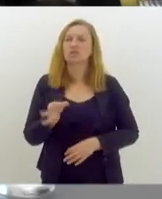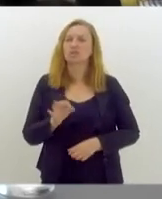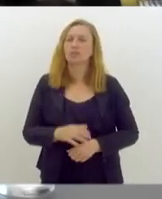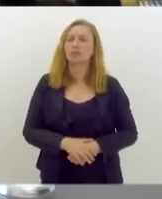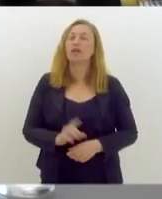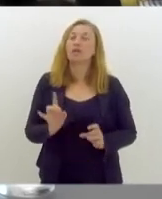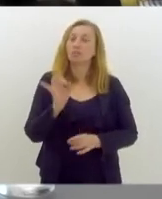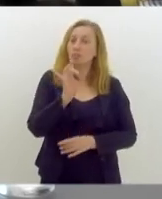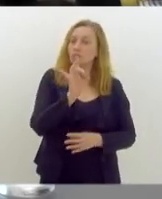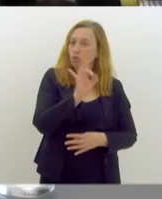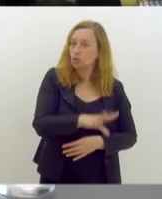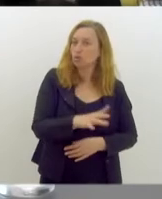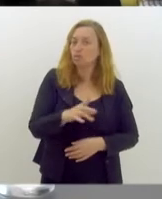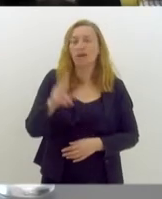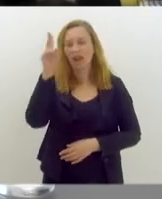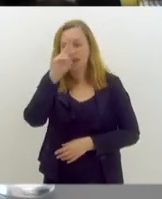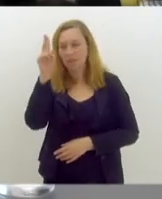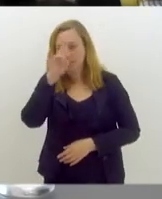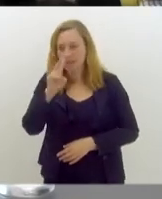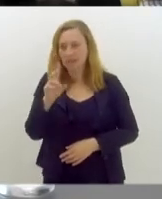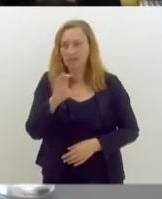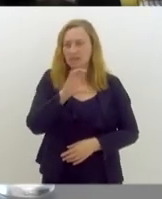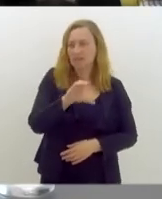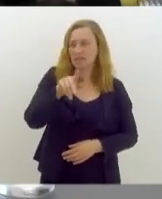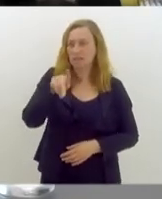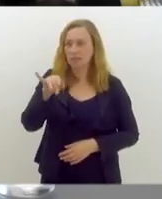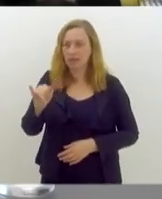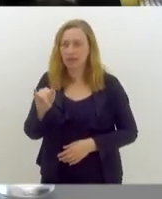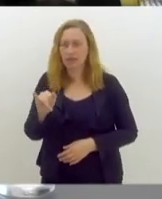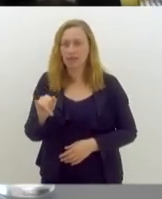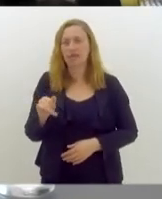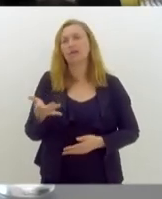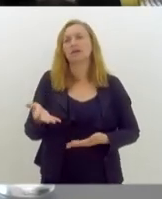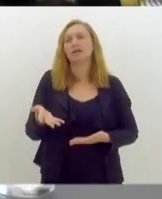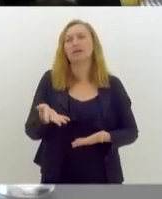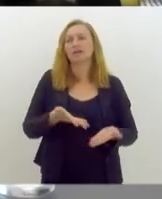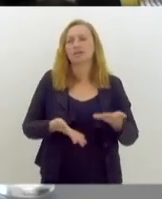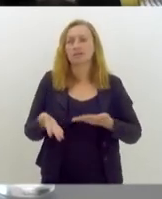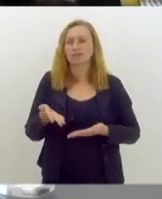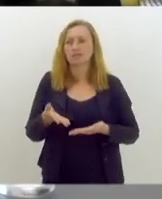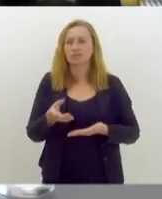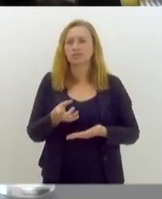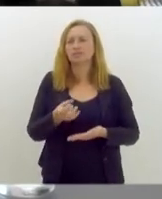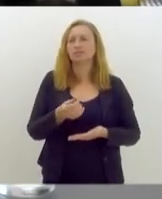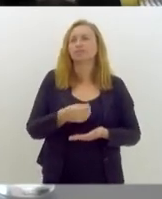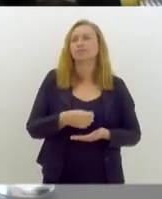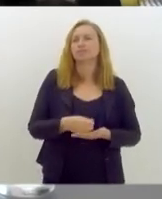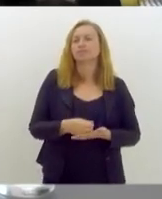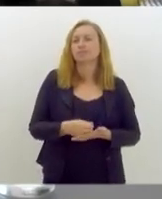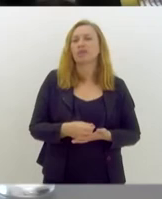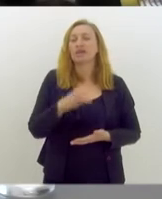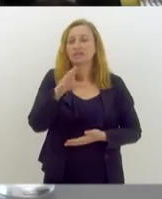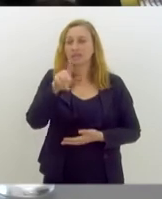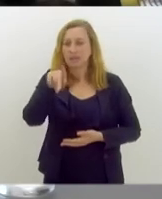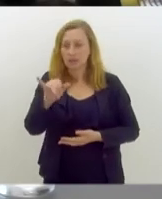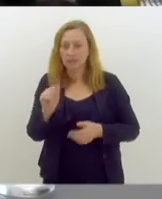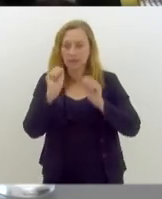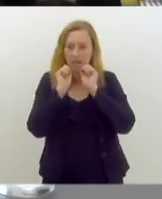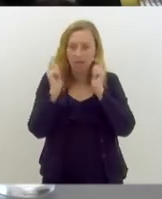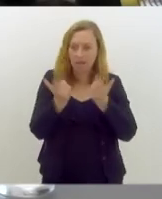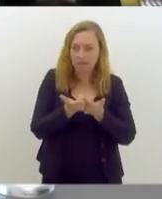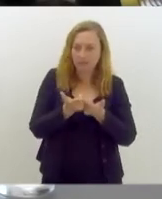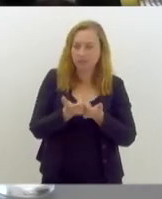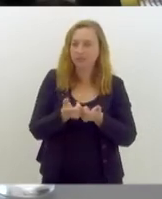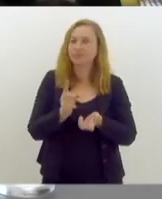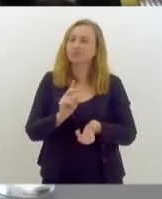relembrar que na CPI das participações especiais né foi Assembleia Legislativa através da CPI que ainda estava